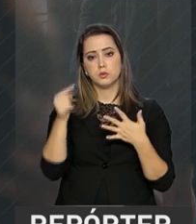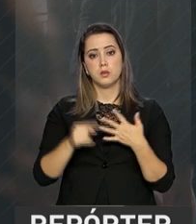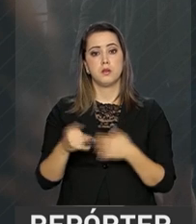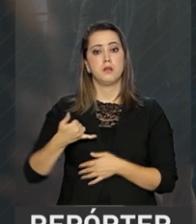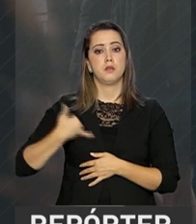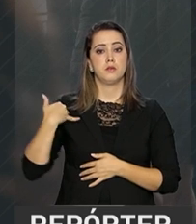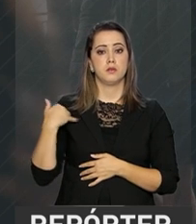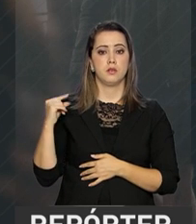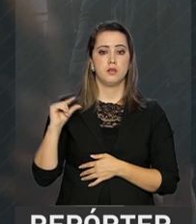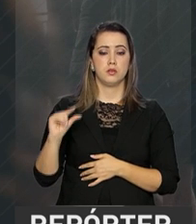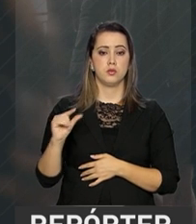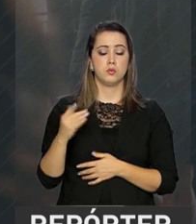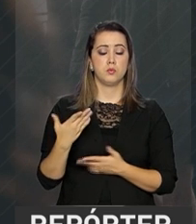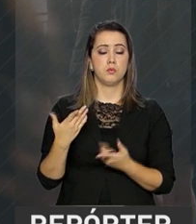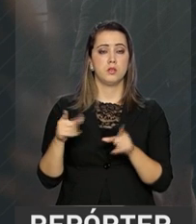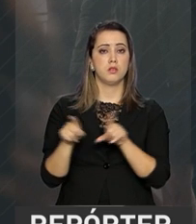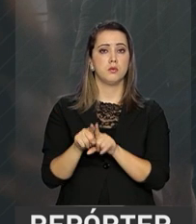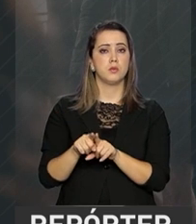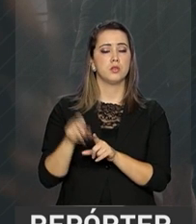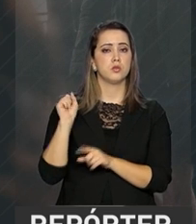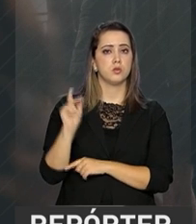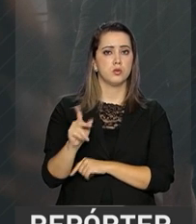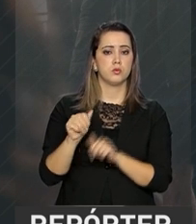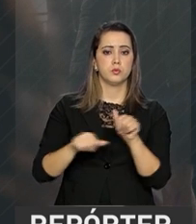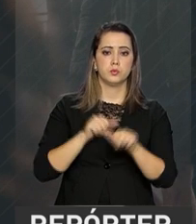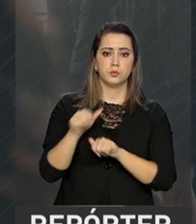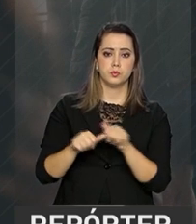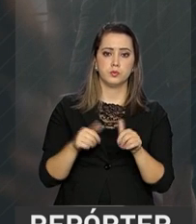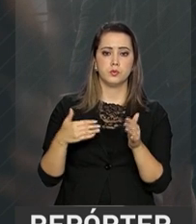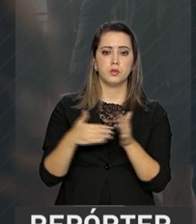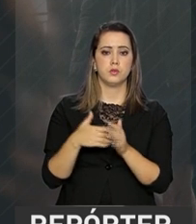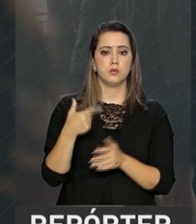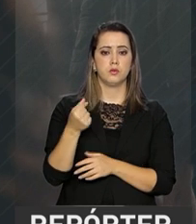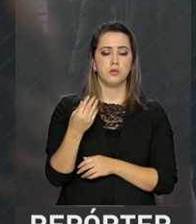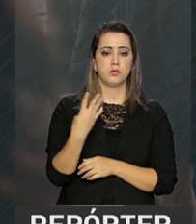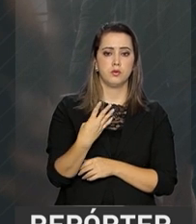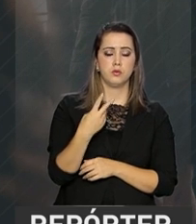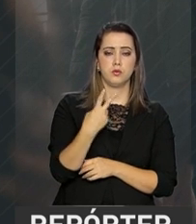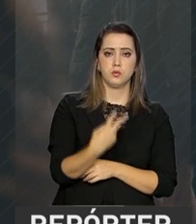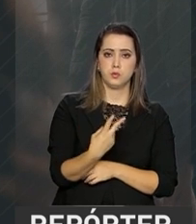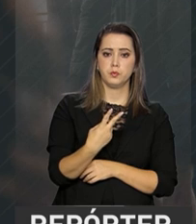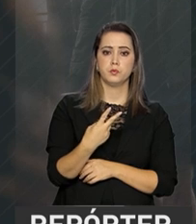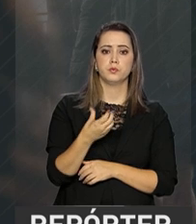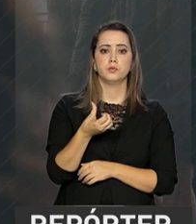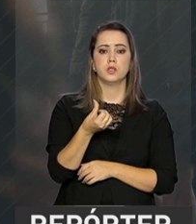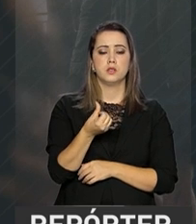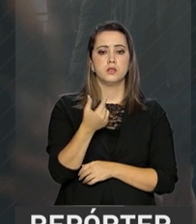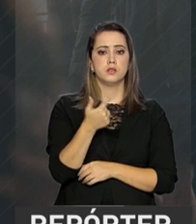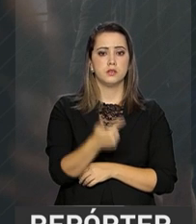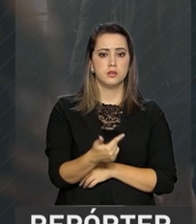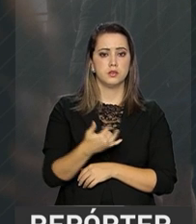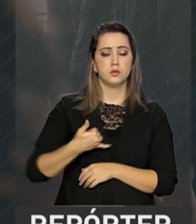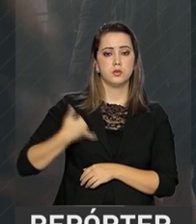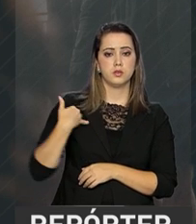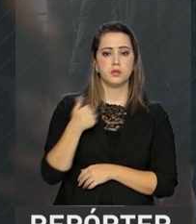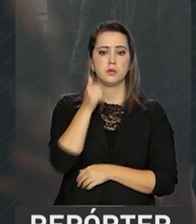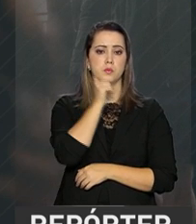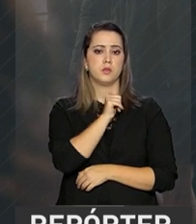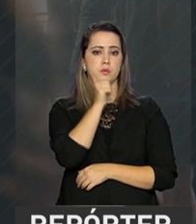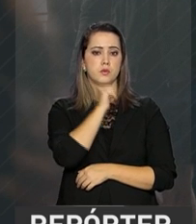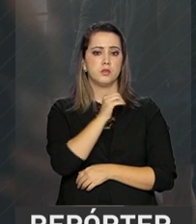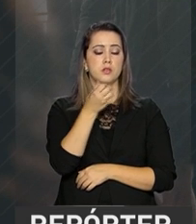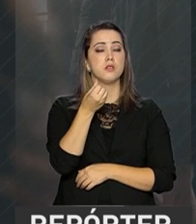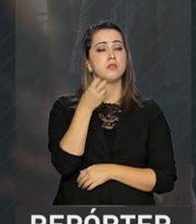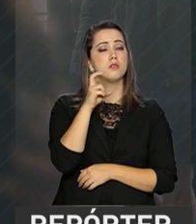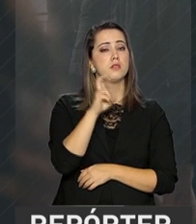da administração posentadoria com a regra de transição até 2042 62 anos para mulheres e 65